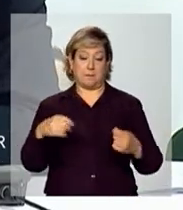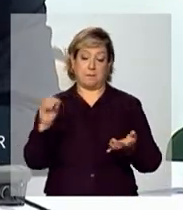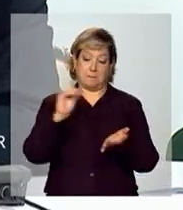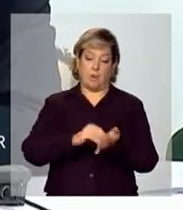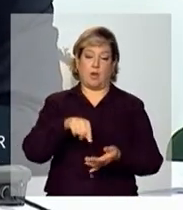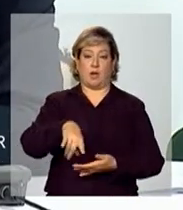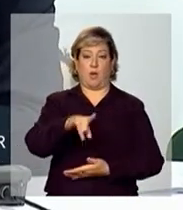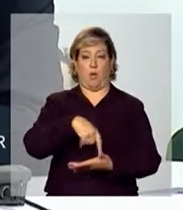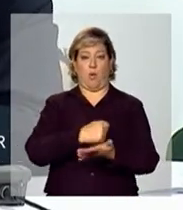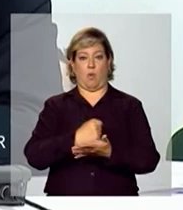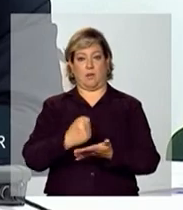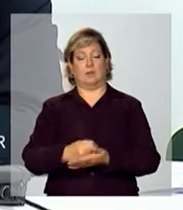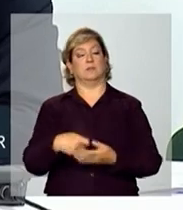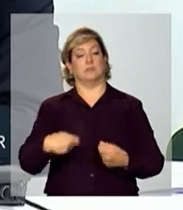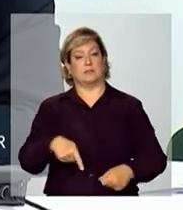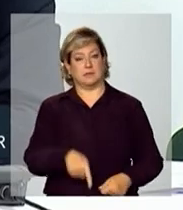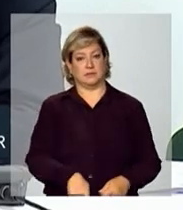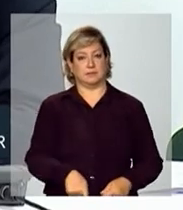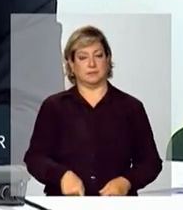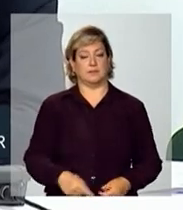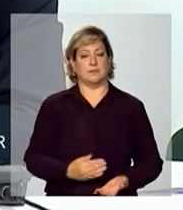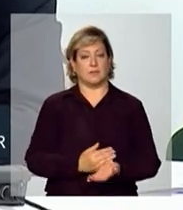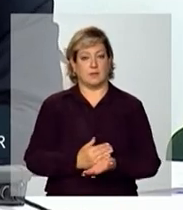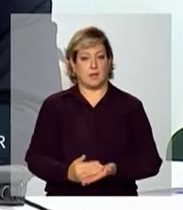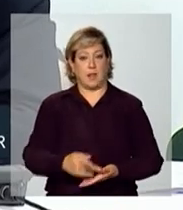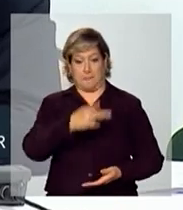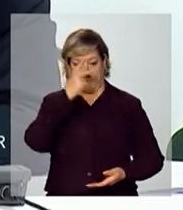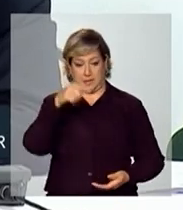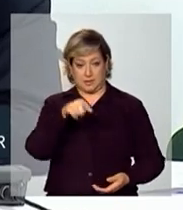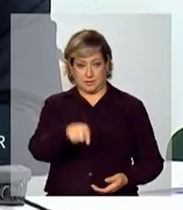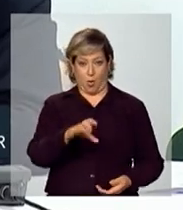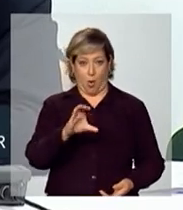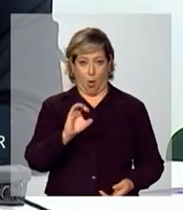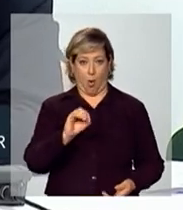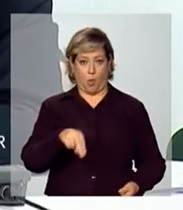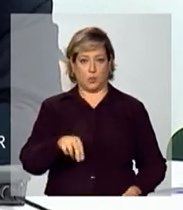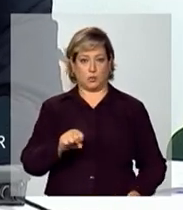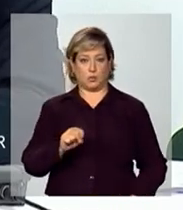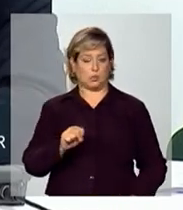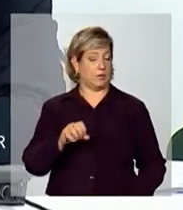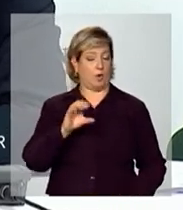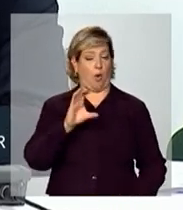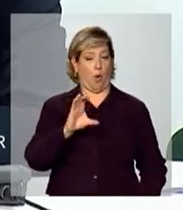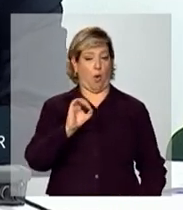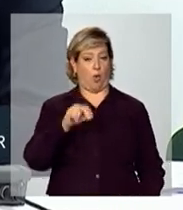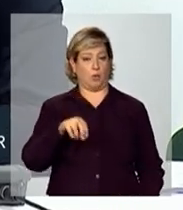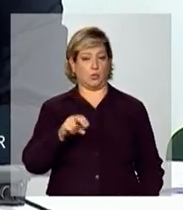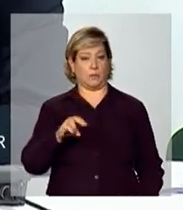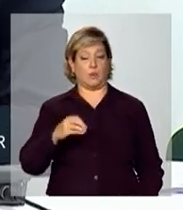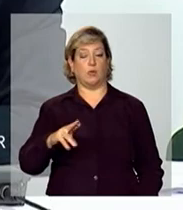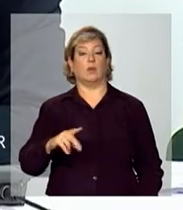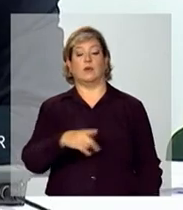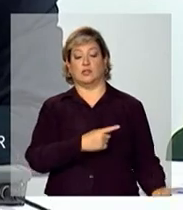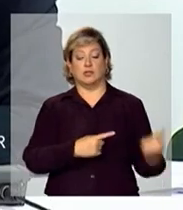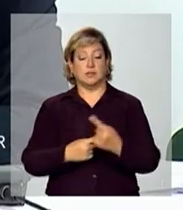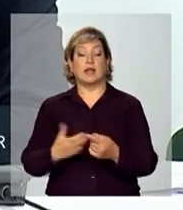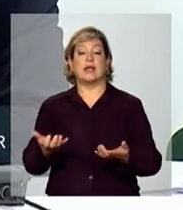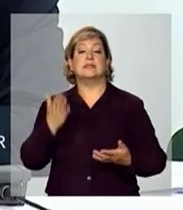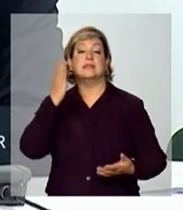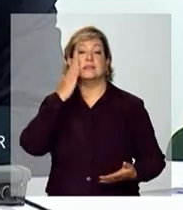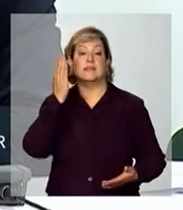passo para que o consumidor possa exercer e chegar ao fazer uma operação de crédito perguntar eu quero saber por sete